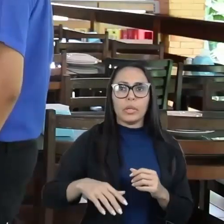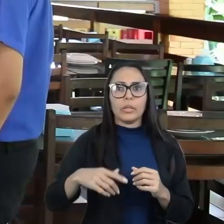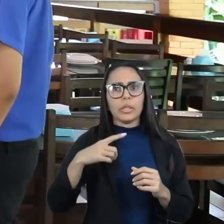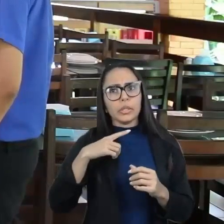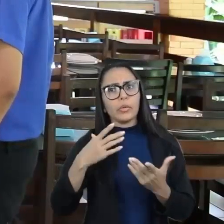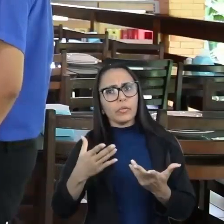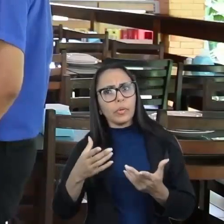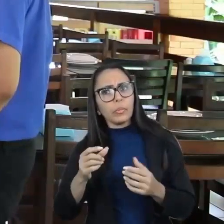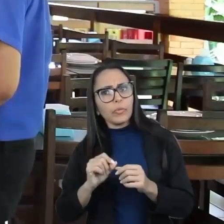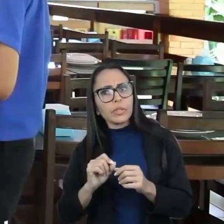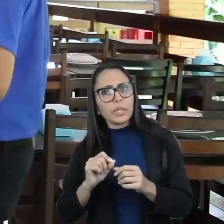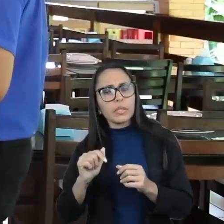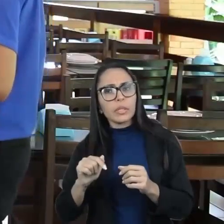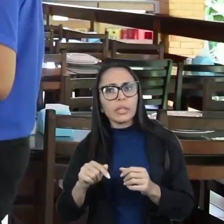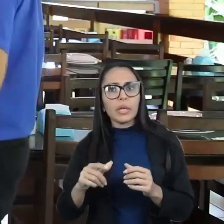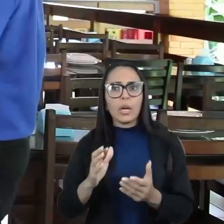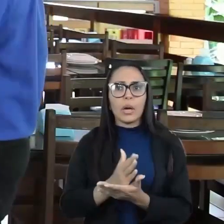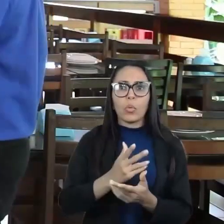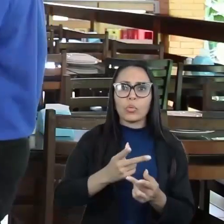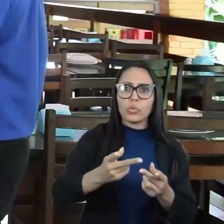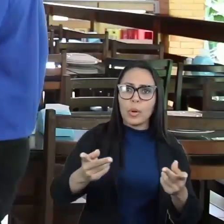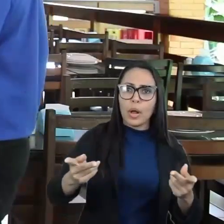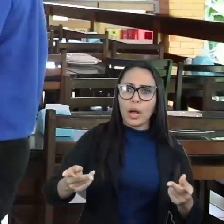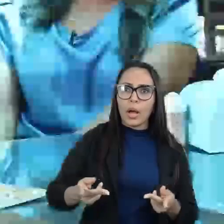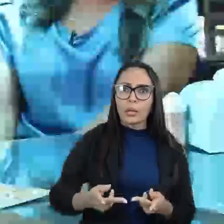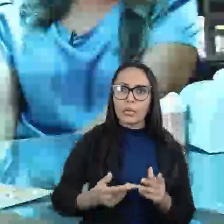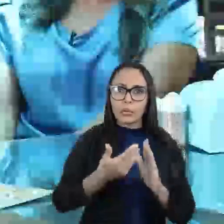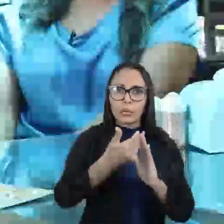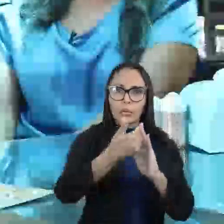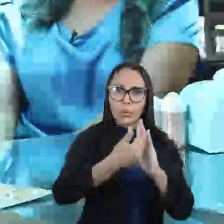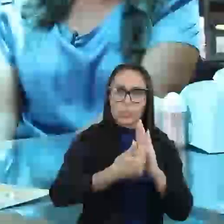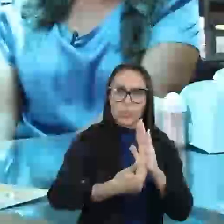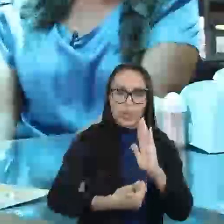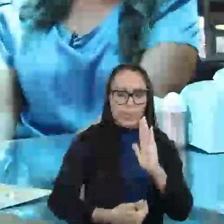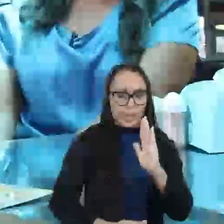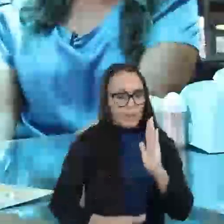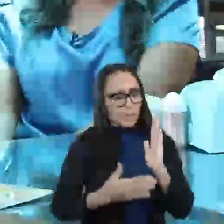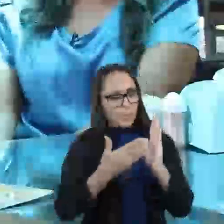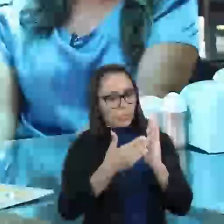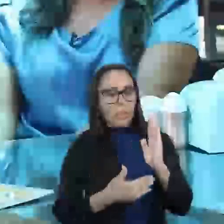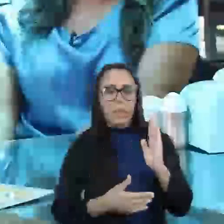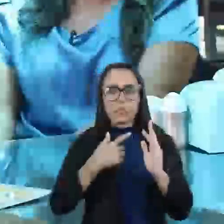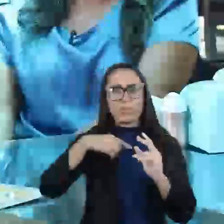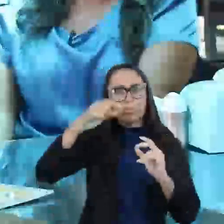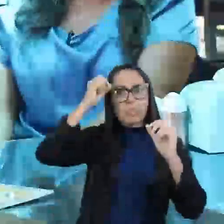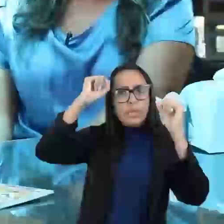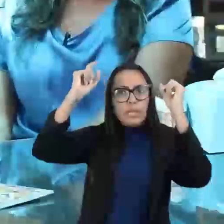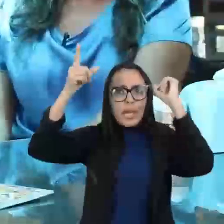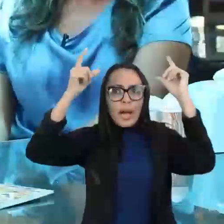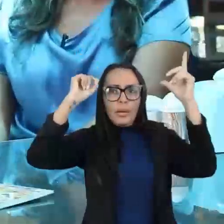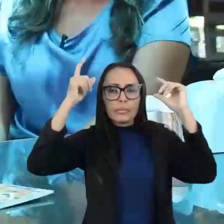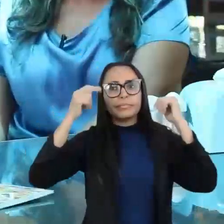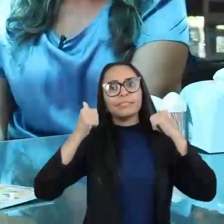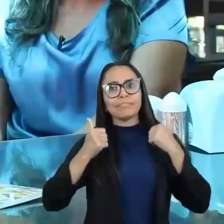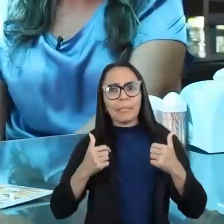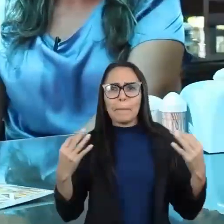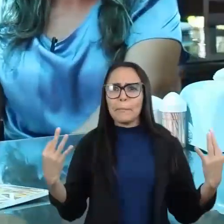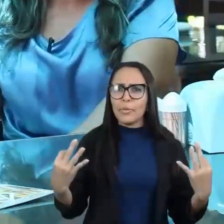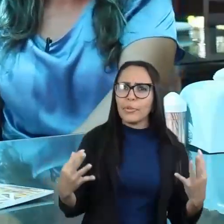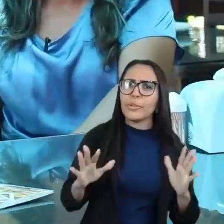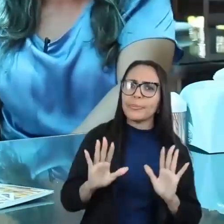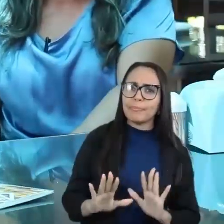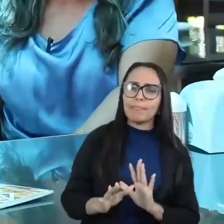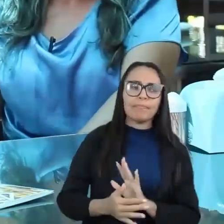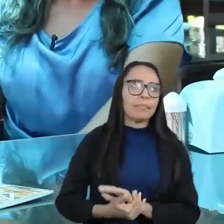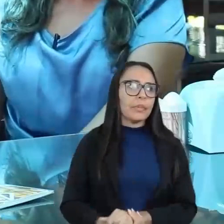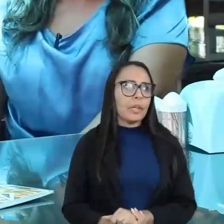aqui? E alguns pratos do nosso cardápio foram nossos funcionários que trouxeram a ideia. Criaram a ideia, né? Perfeito, né, Tiago? Porque eu acho assim que,